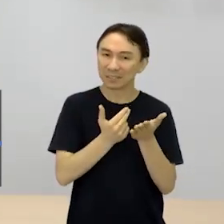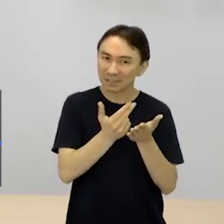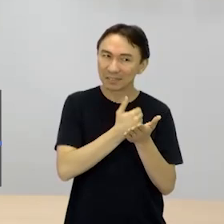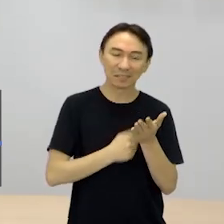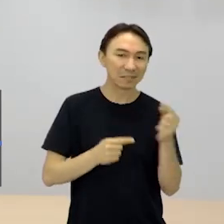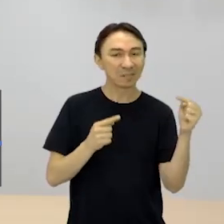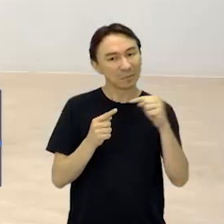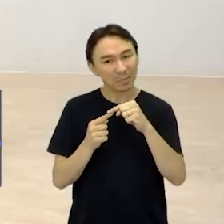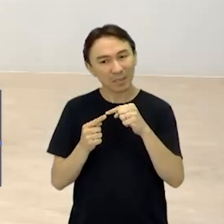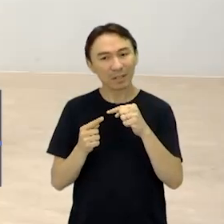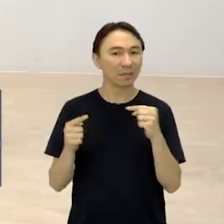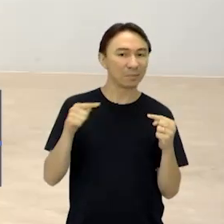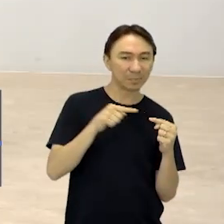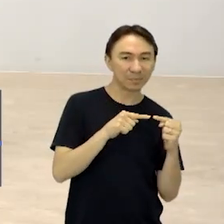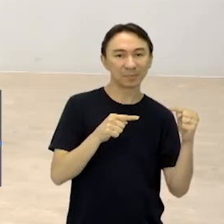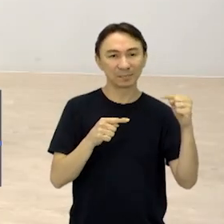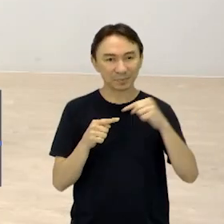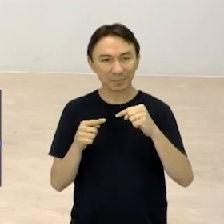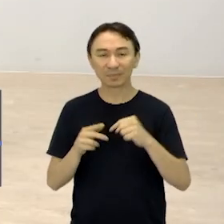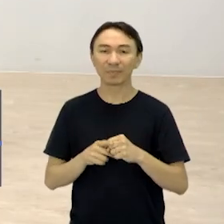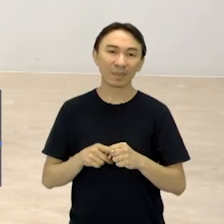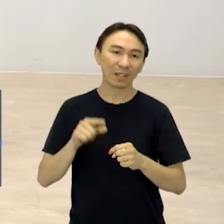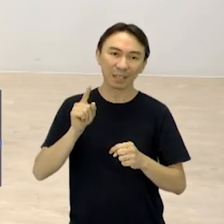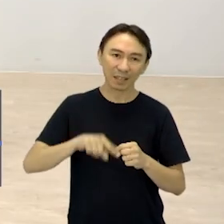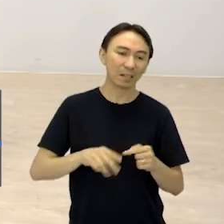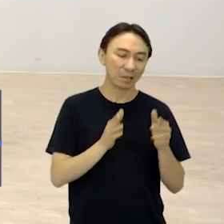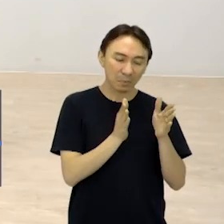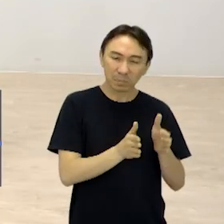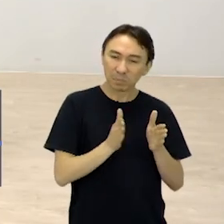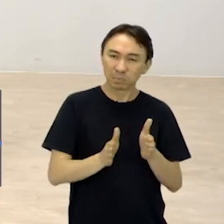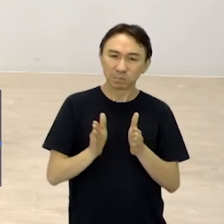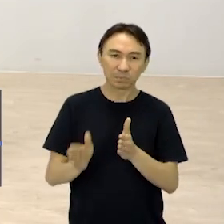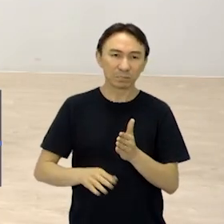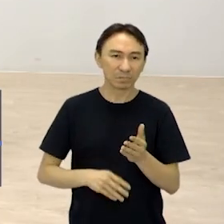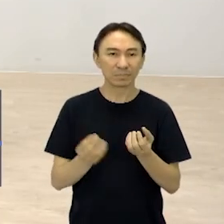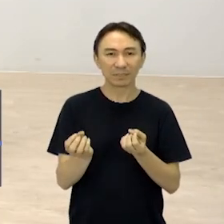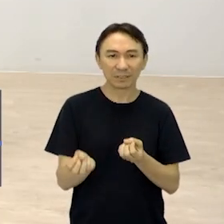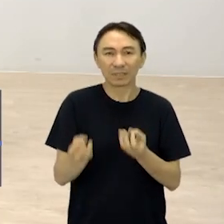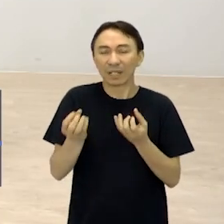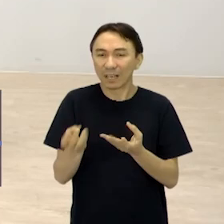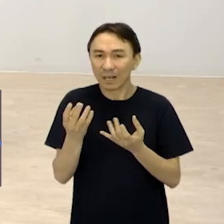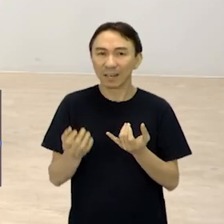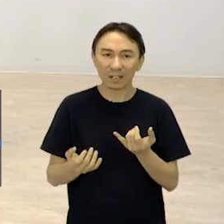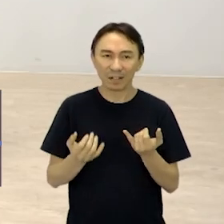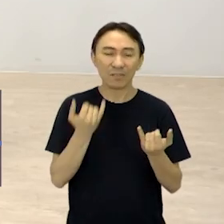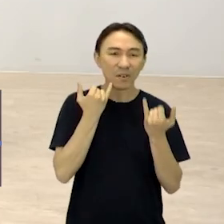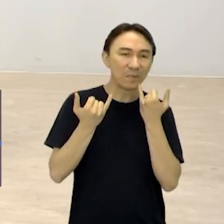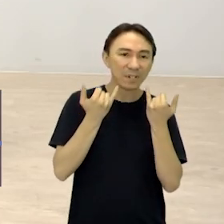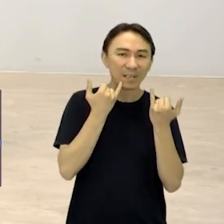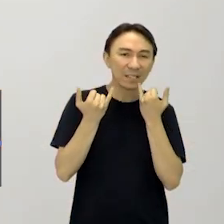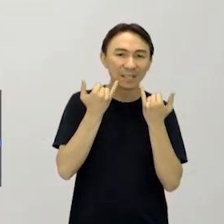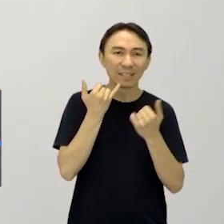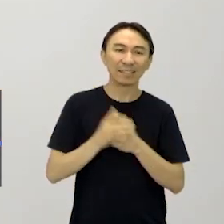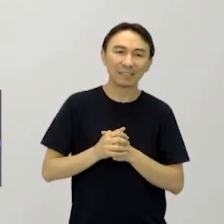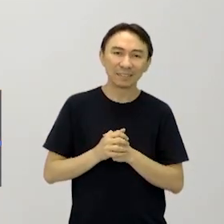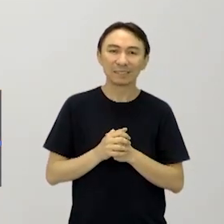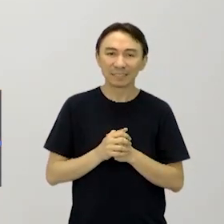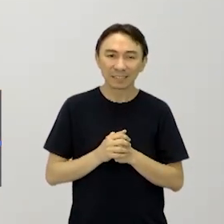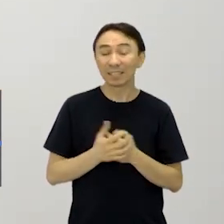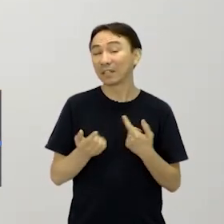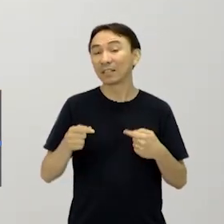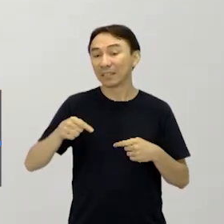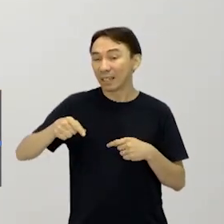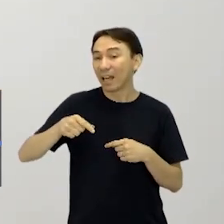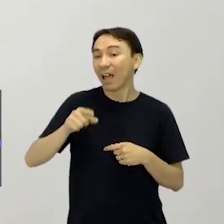Né? Serve então, pra gente organizar a entrada de dados, informações, né? Uma coisa assim, né? É um planejamento que a gente faz,